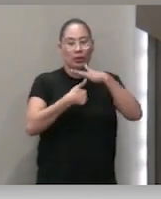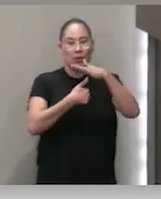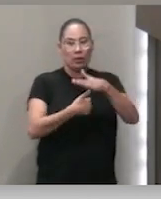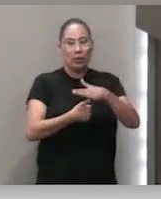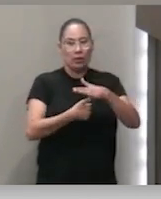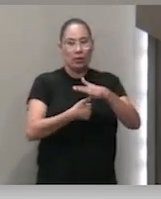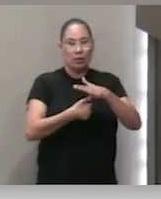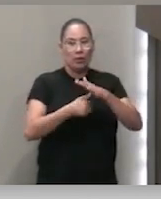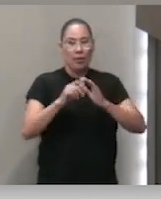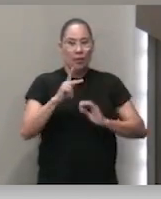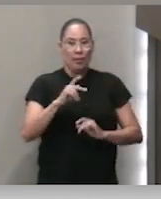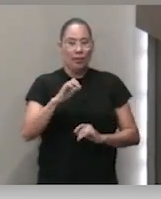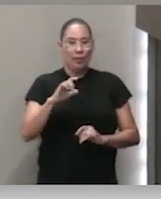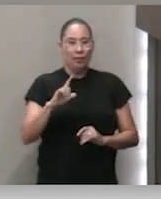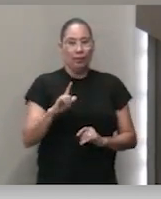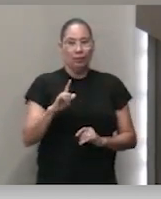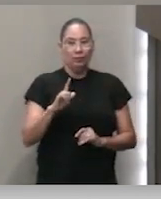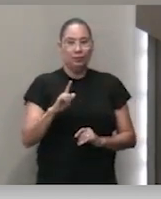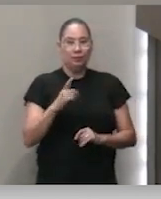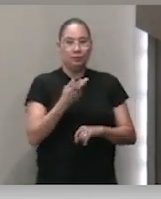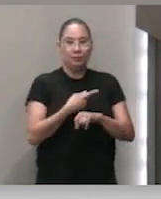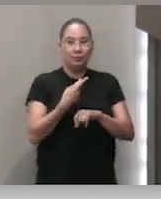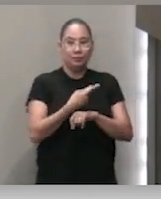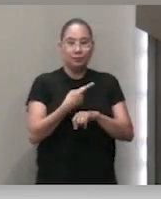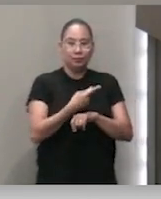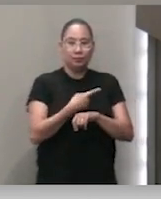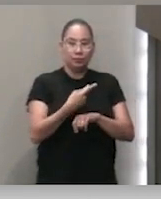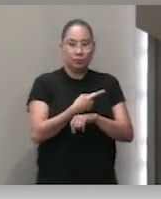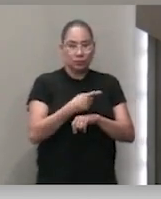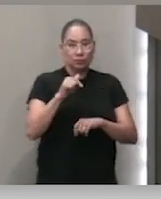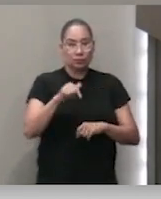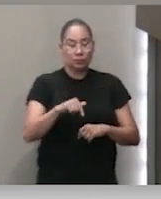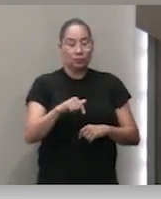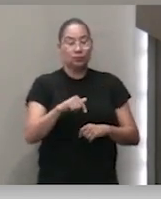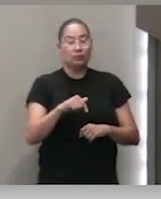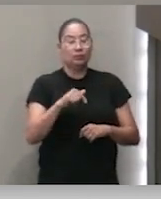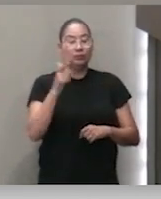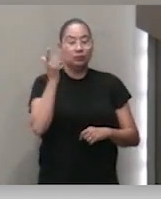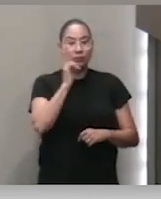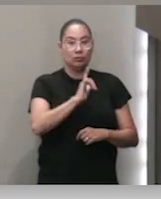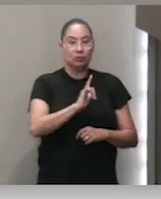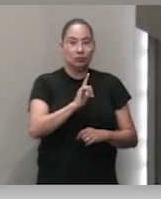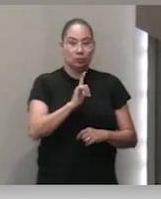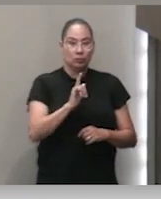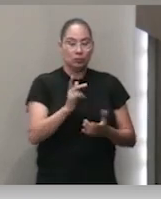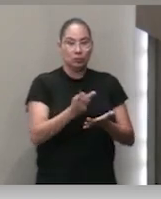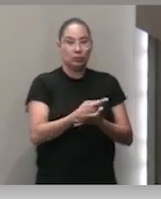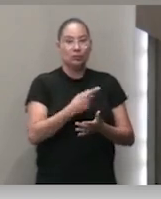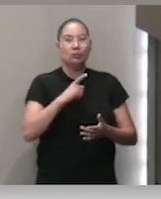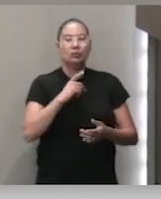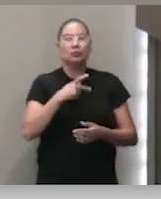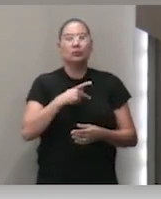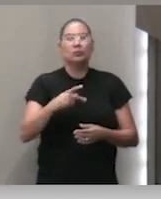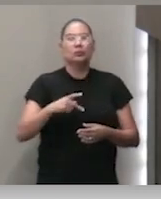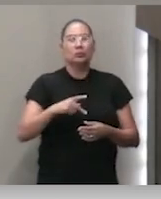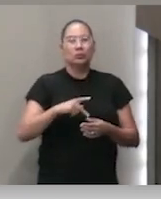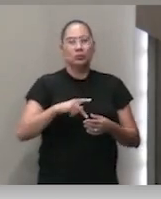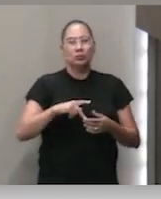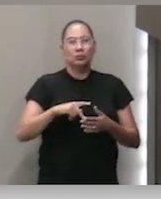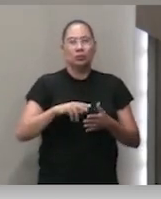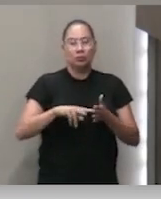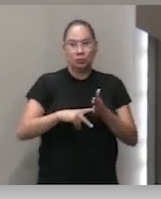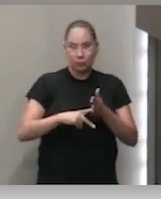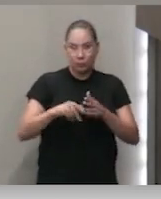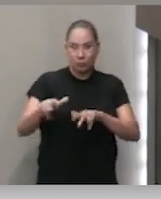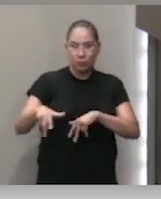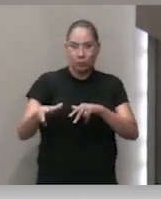do Partido Liberal que correram atrás para que isso acontecesse. Temos o presidente do Sindicato Rural, também presidente